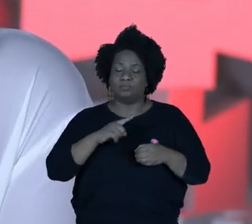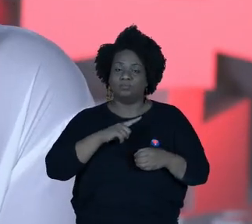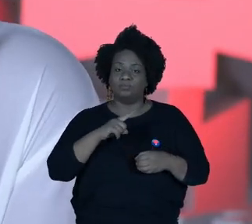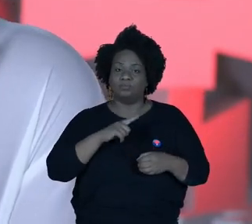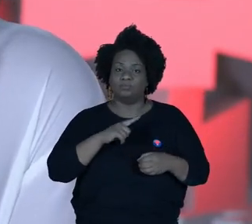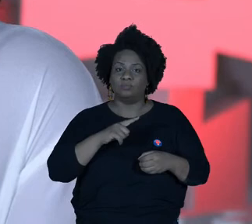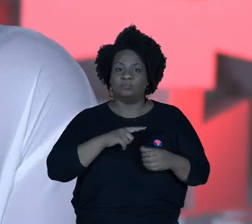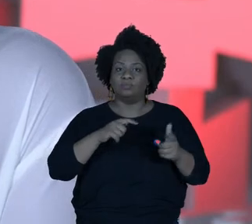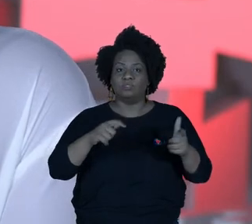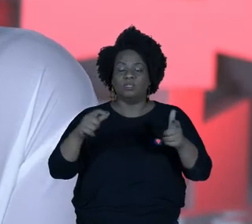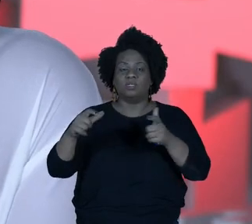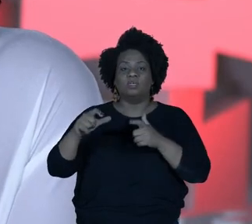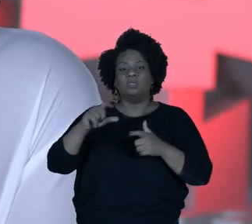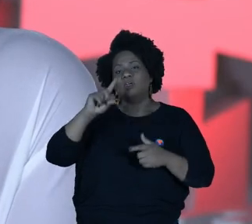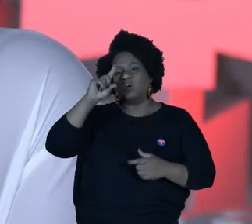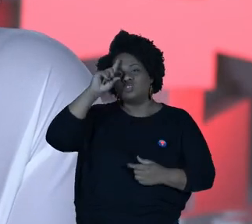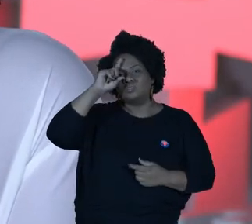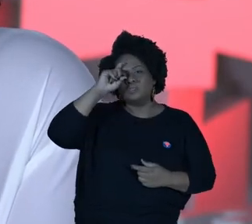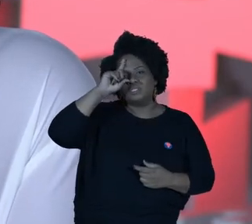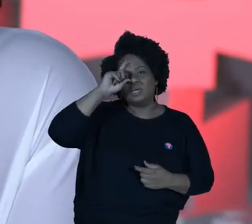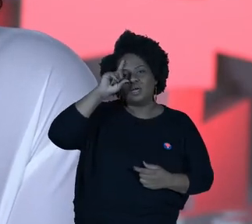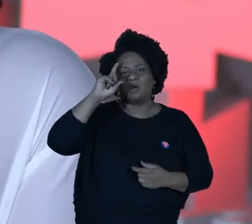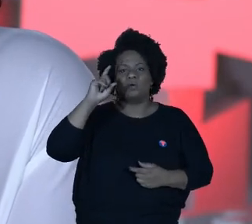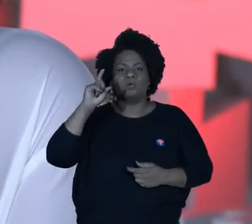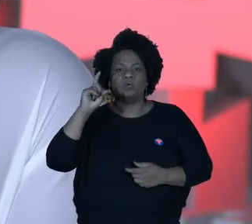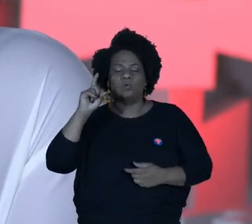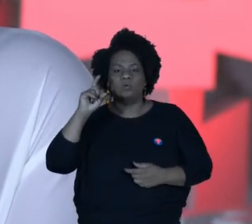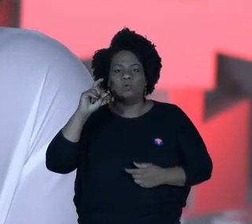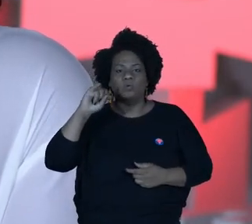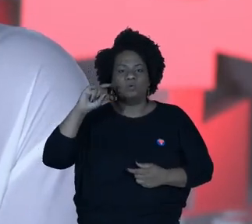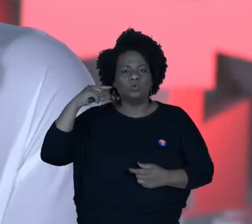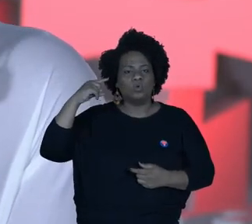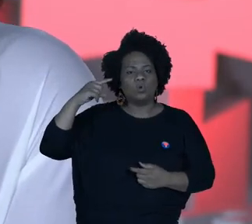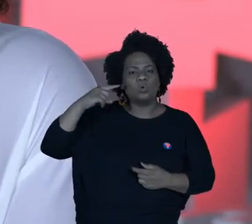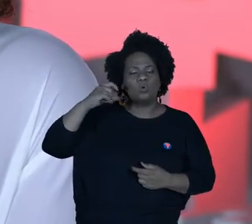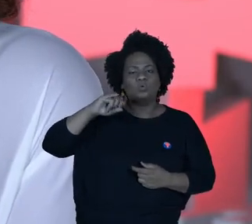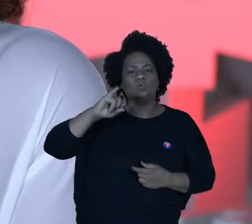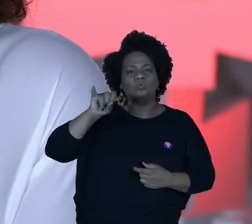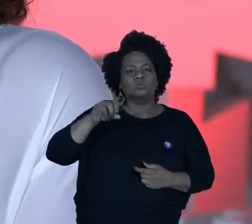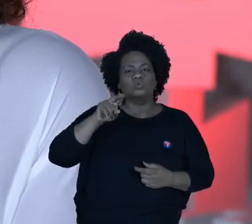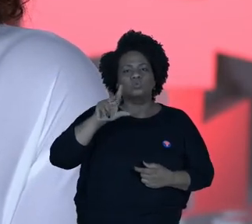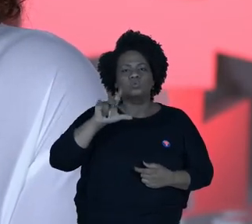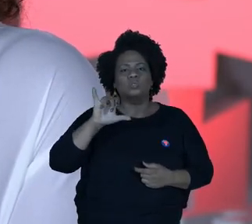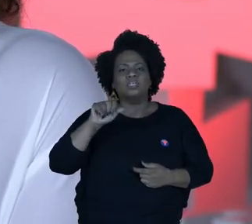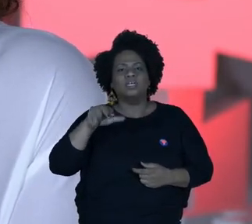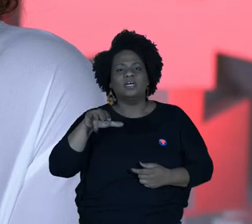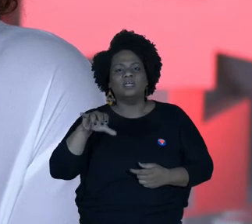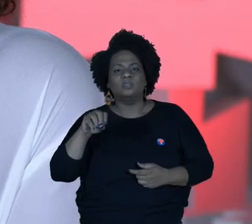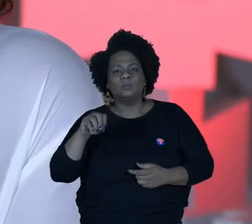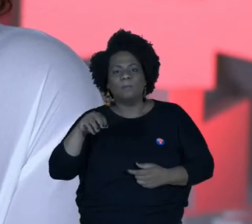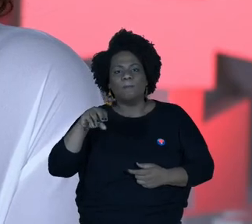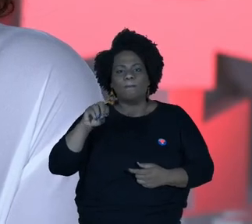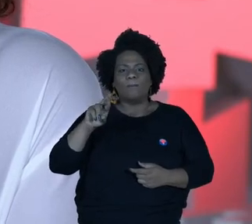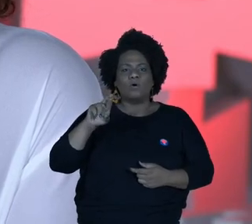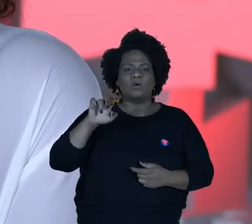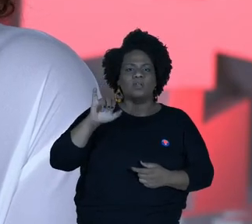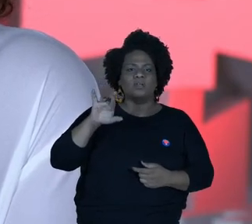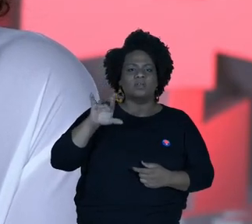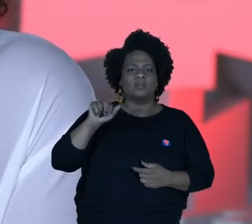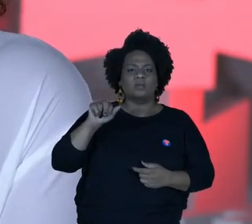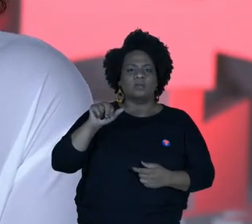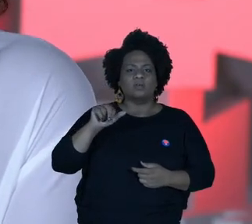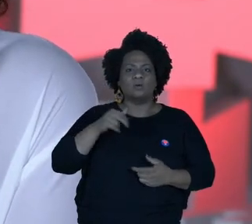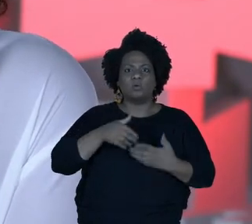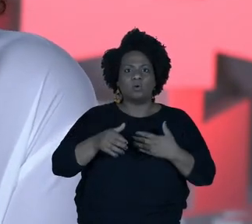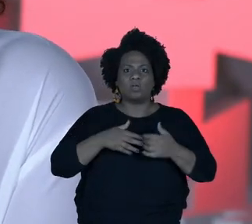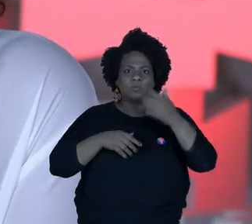para Eugênio Moreira, no Rio. E naquela época, qualquer pessoa era autorizada a olhar para você e dizer: você é louco,